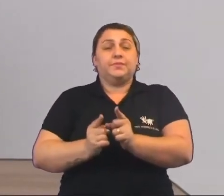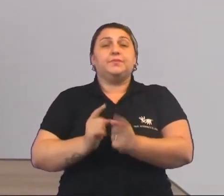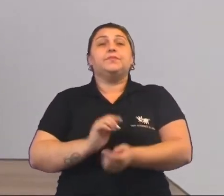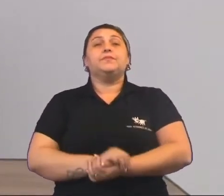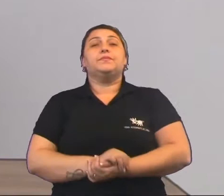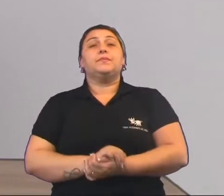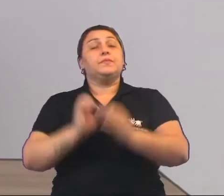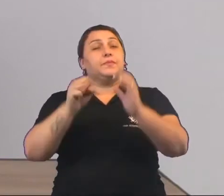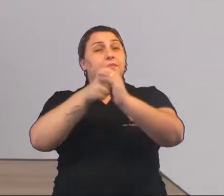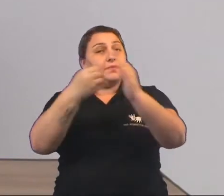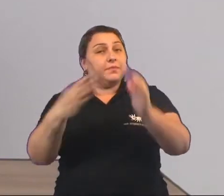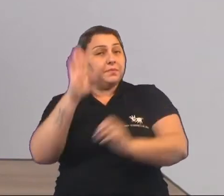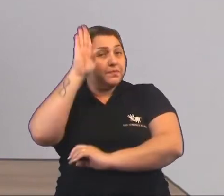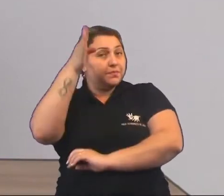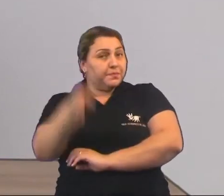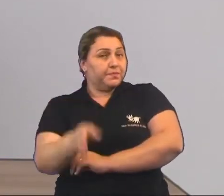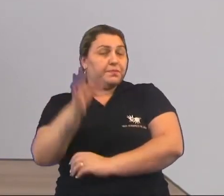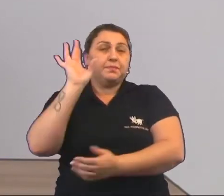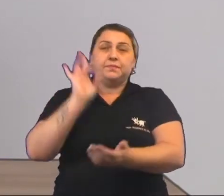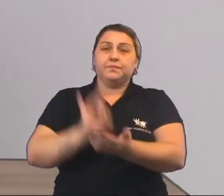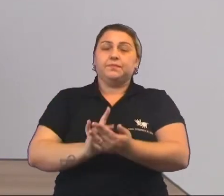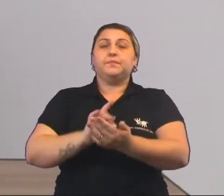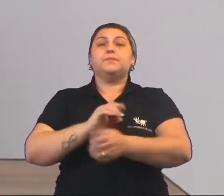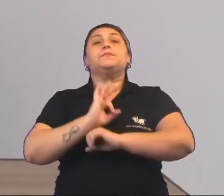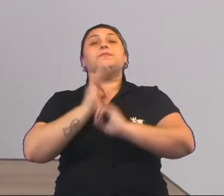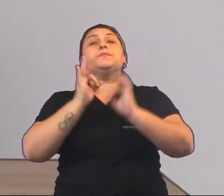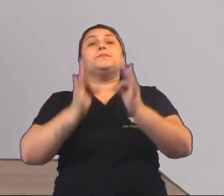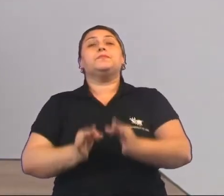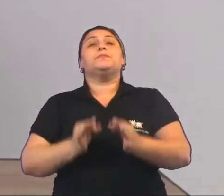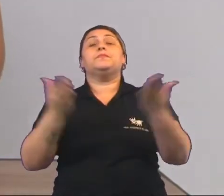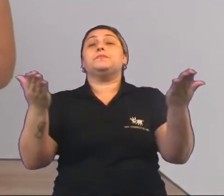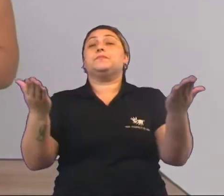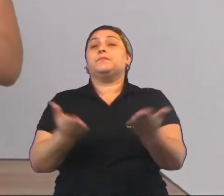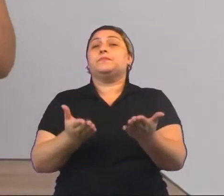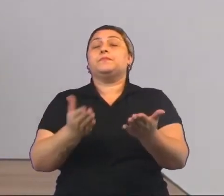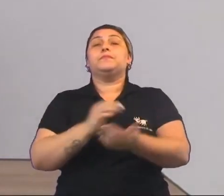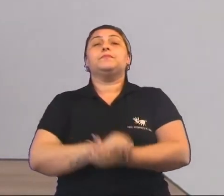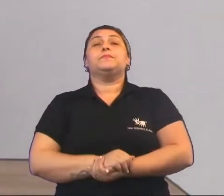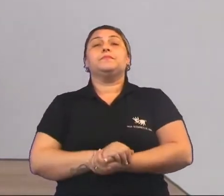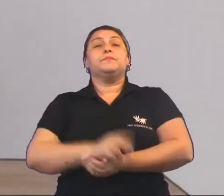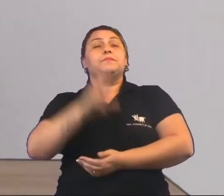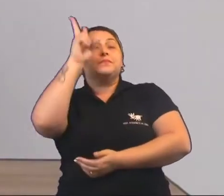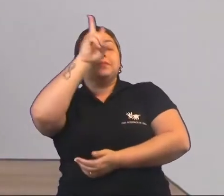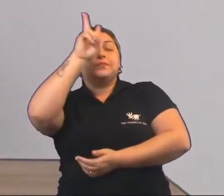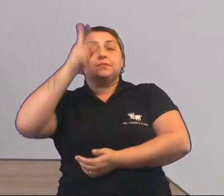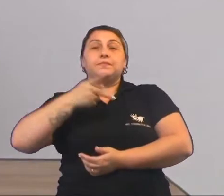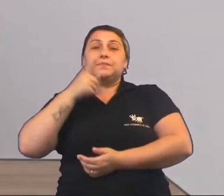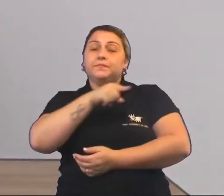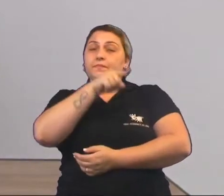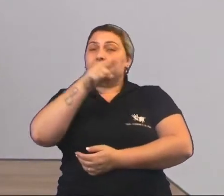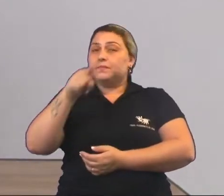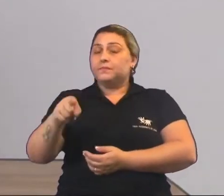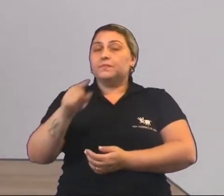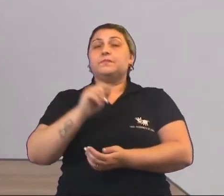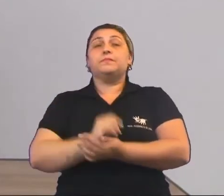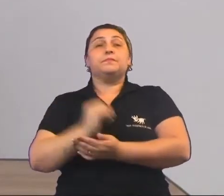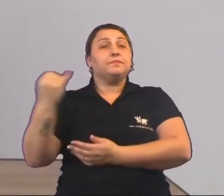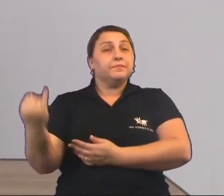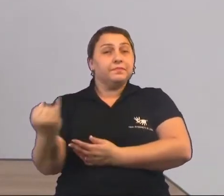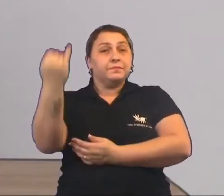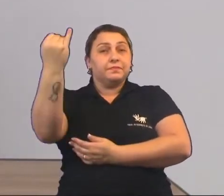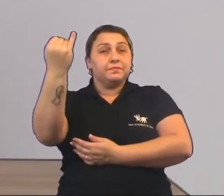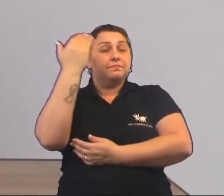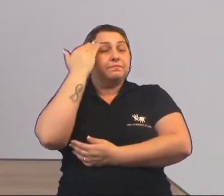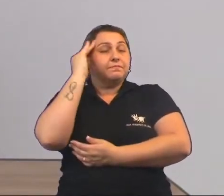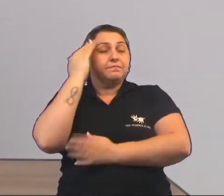é uma das suas características, não é mesmo? Certo. E vamos lá, turminha, então. Lembra que eu falava com vocês sobre a importância